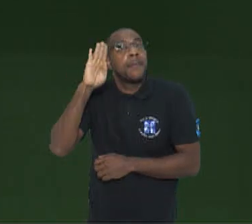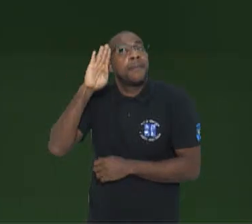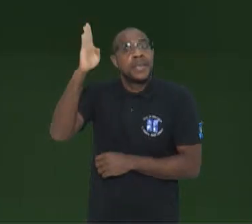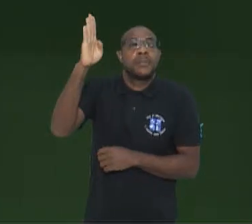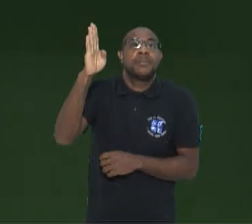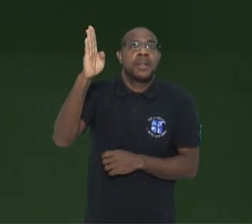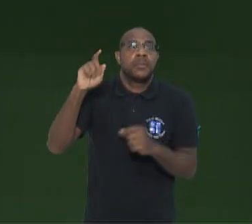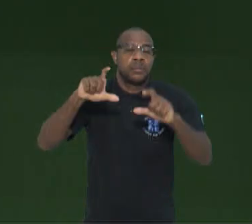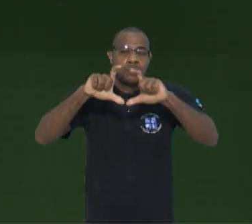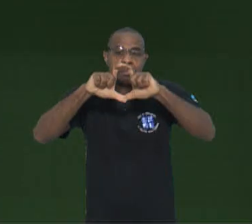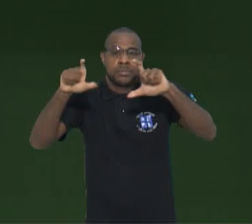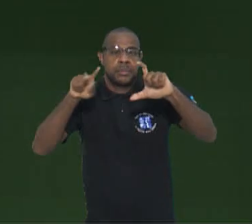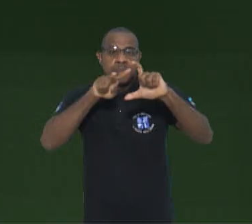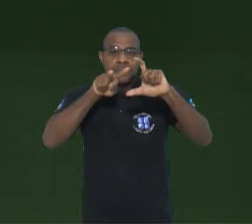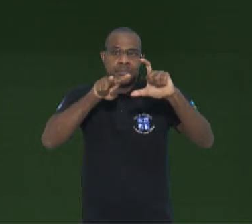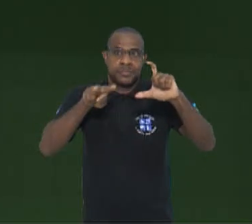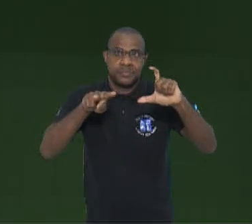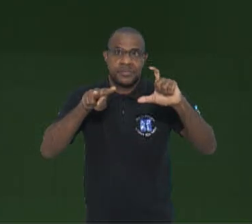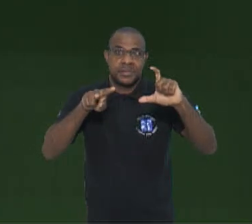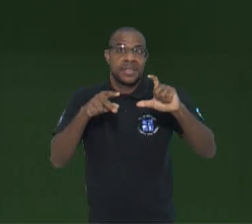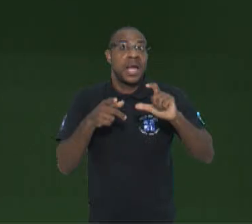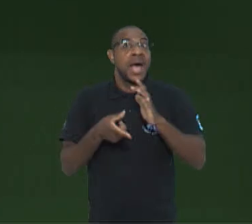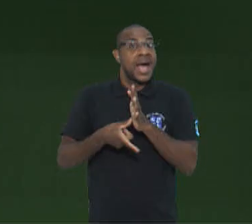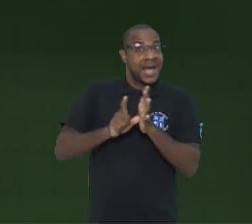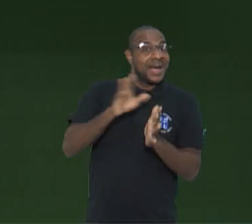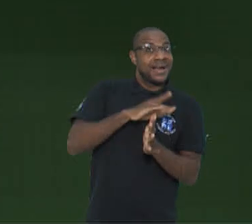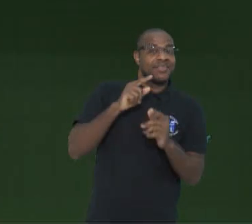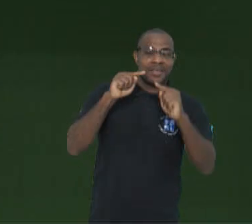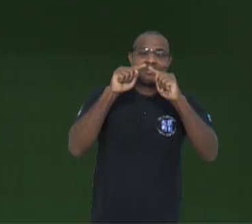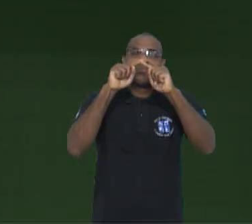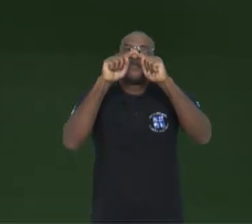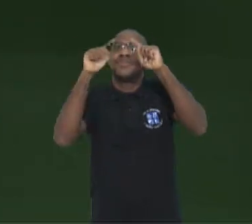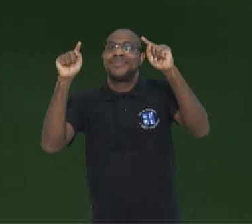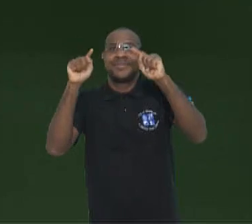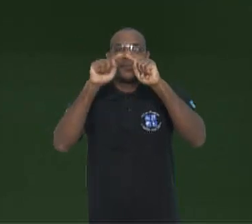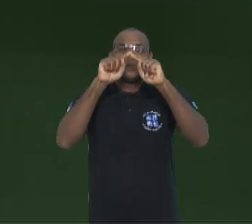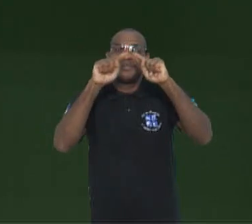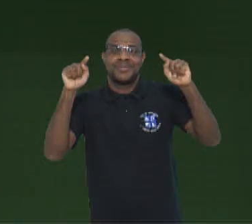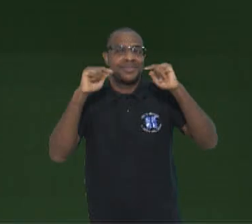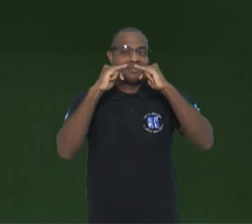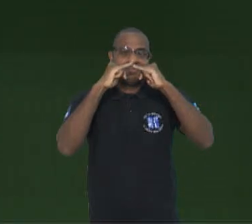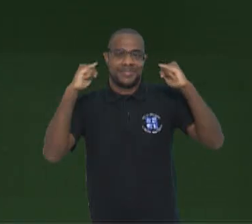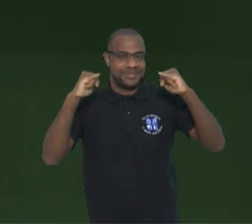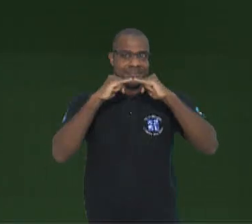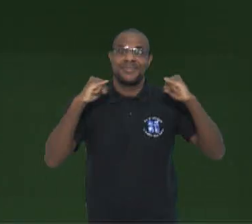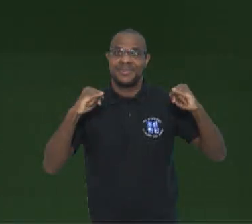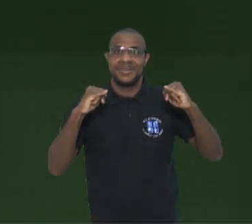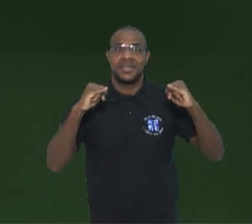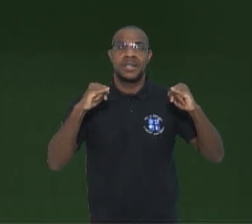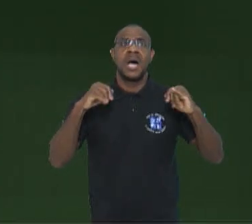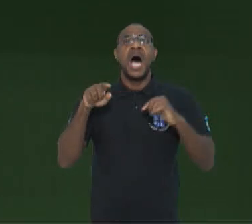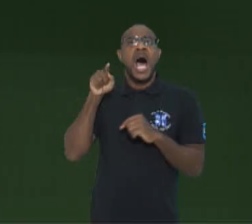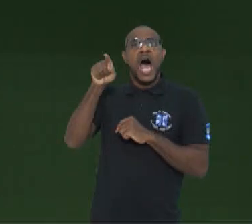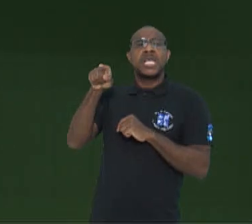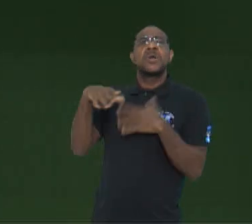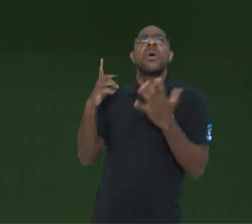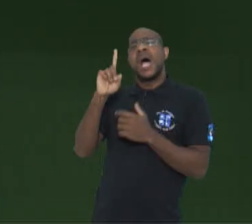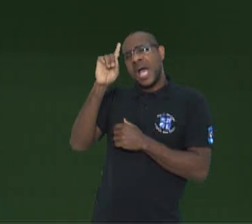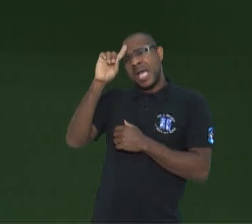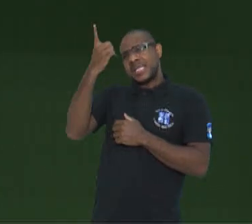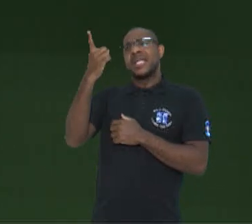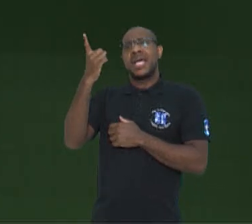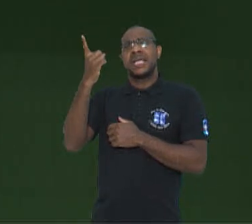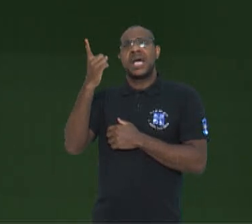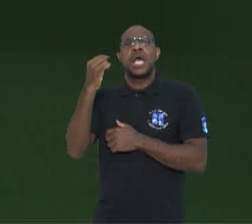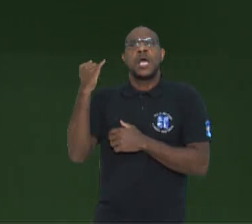central. Lá atrás, nós grifávamos as ideias centrais. Qual é a ideia central deste fragmento? Então, agora vocês